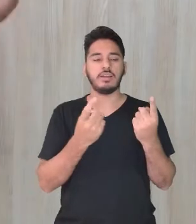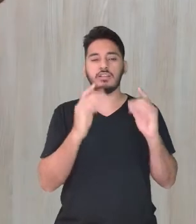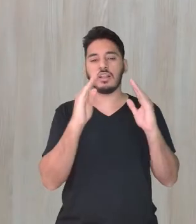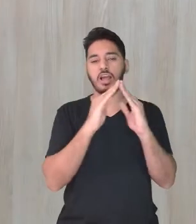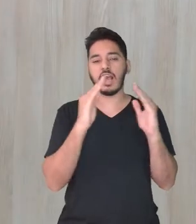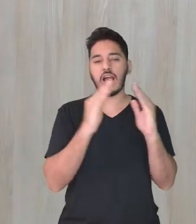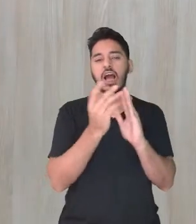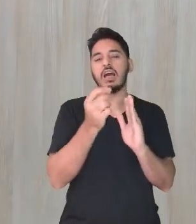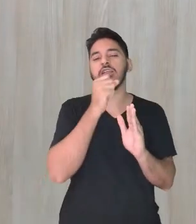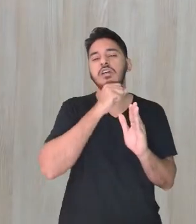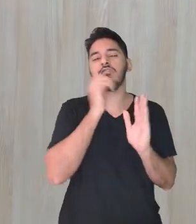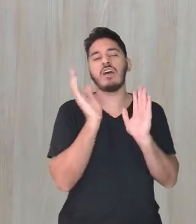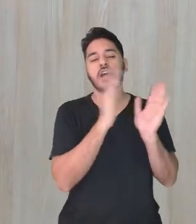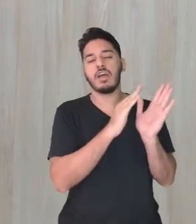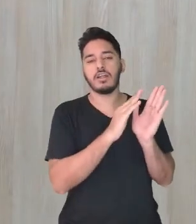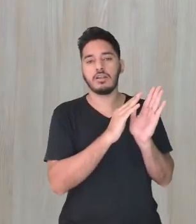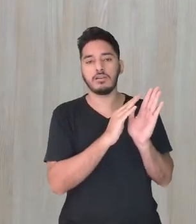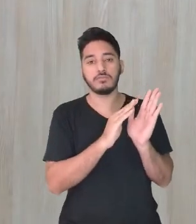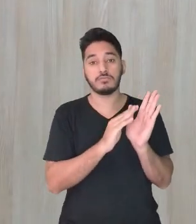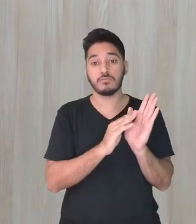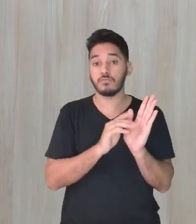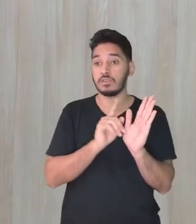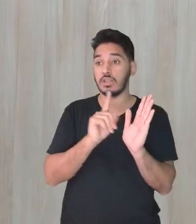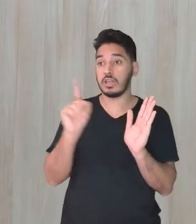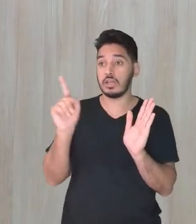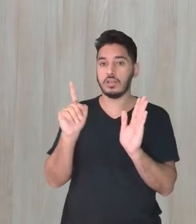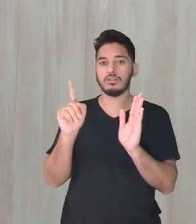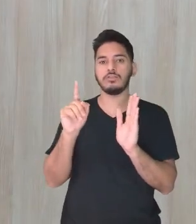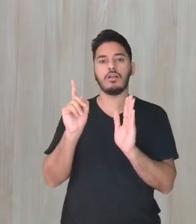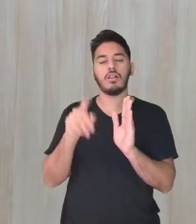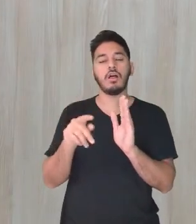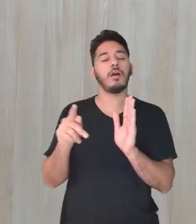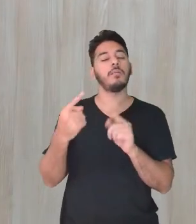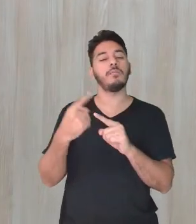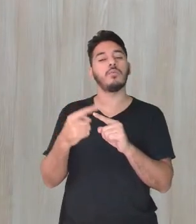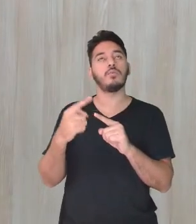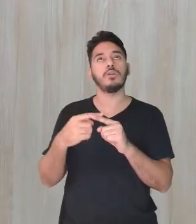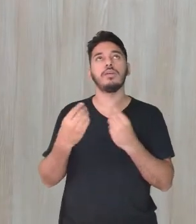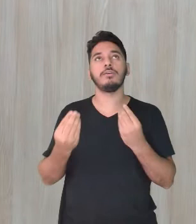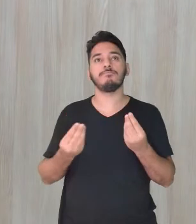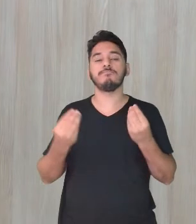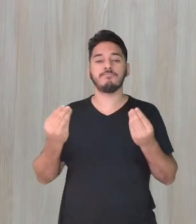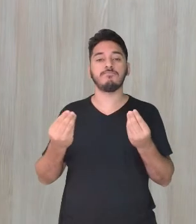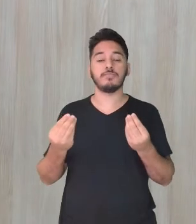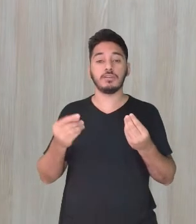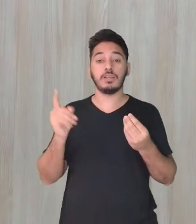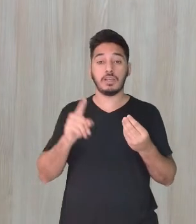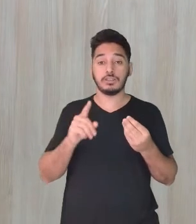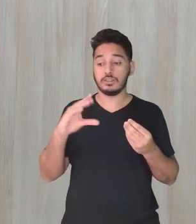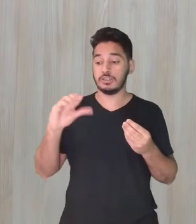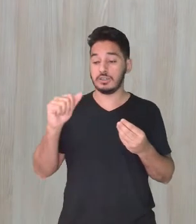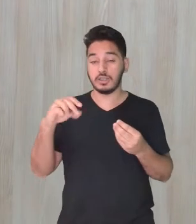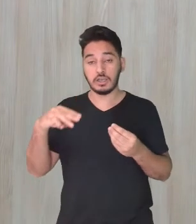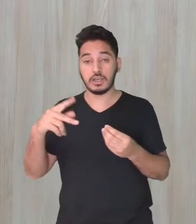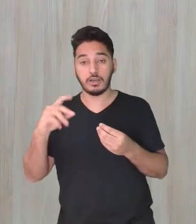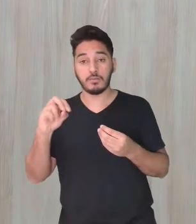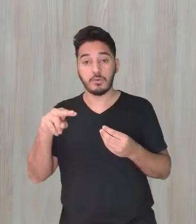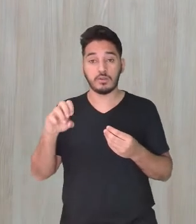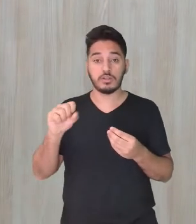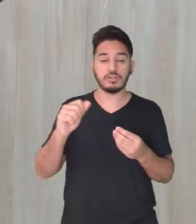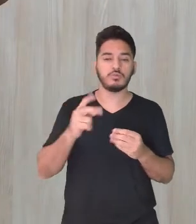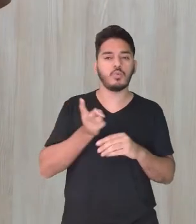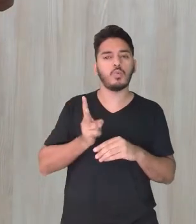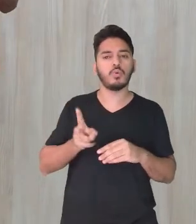A gente dá outros nomes. Esse nome dessas camponesas vem porque esses camponeses continuaram